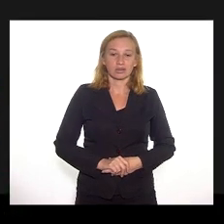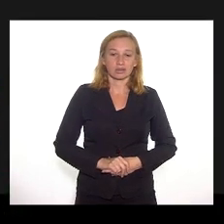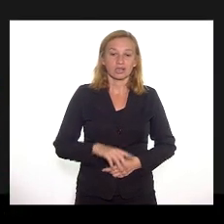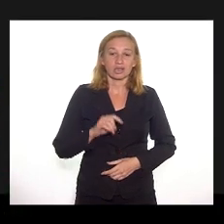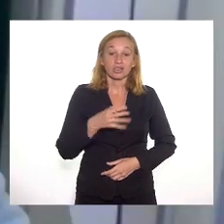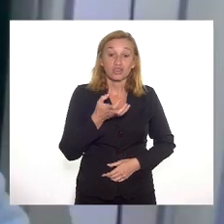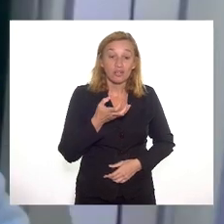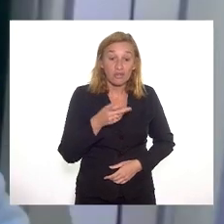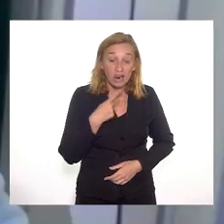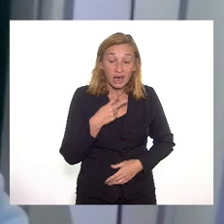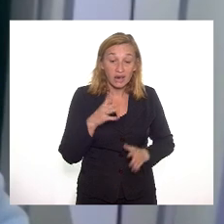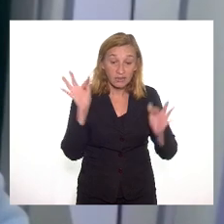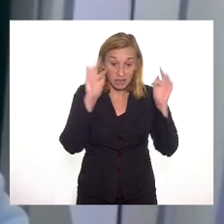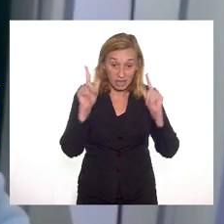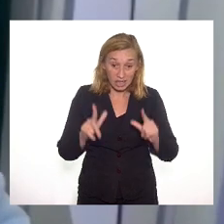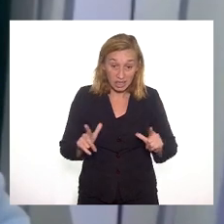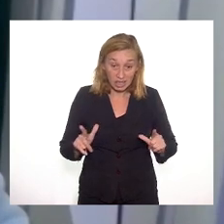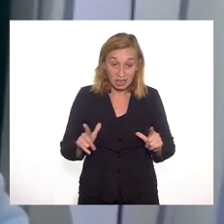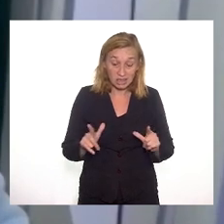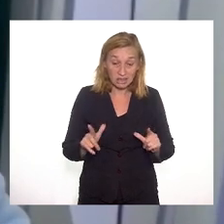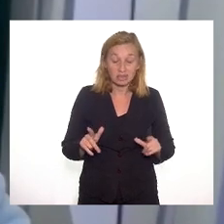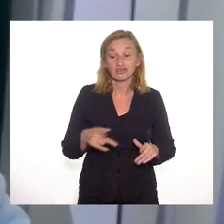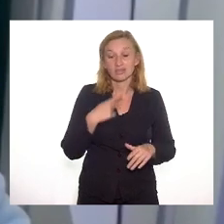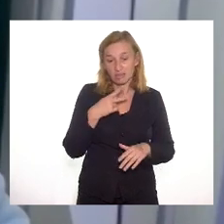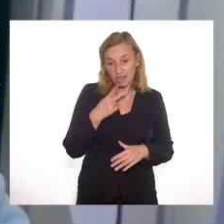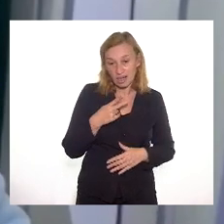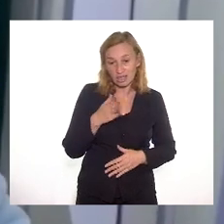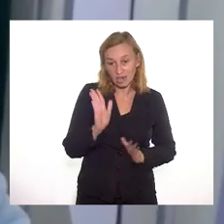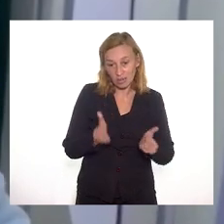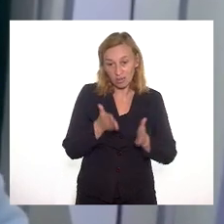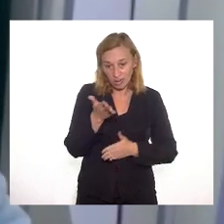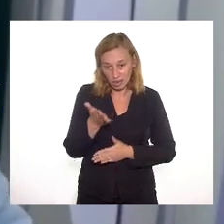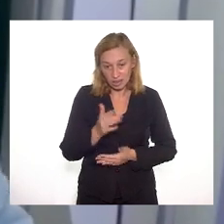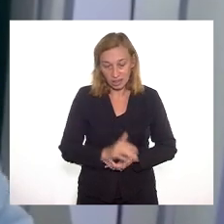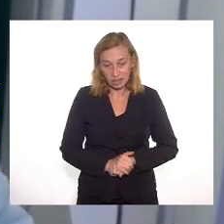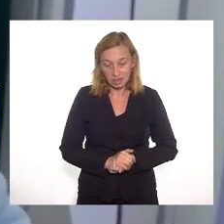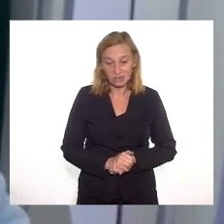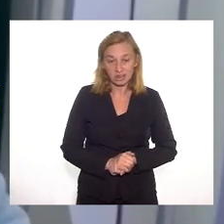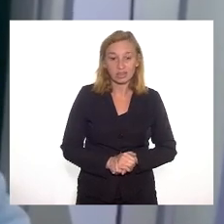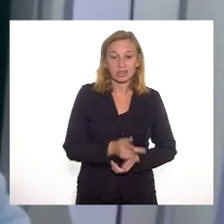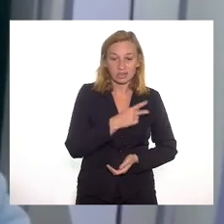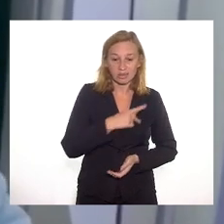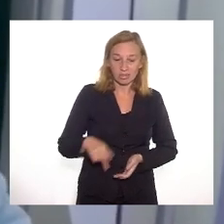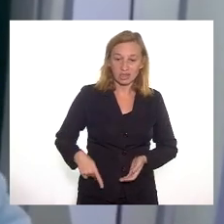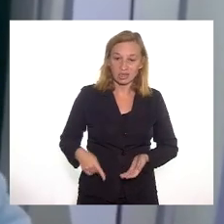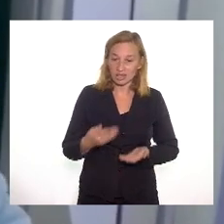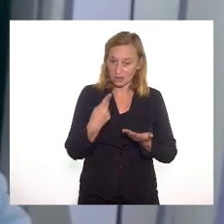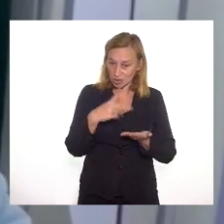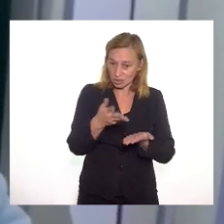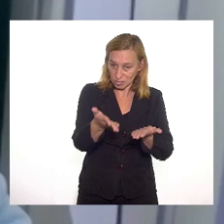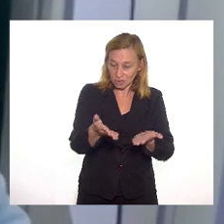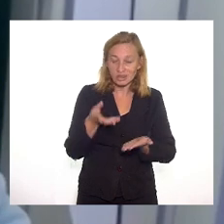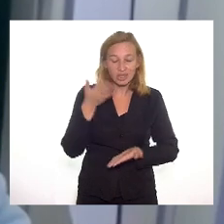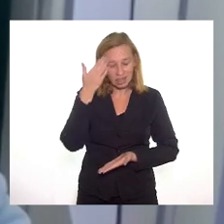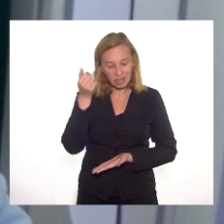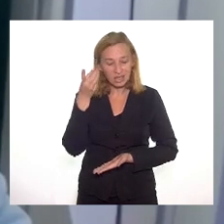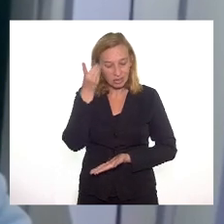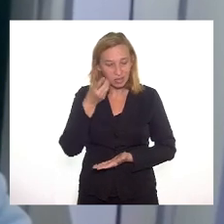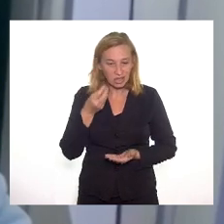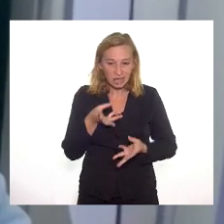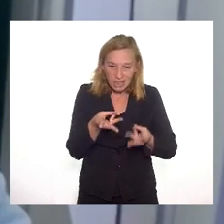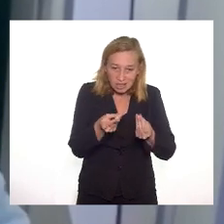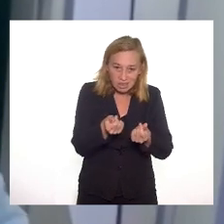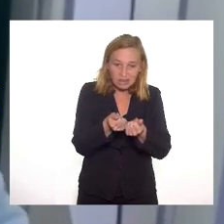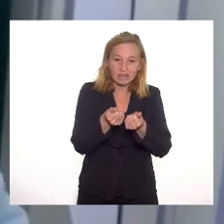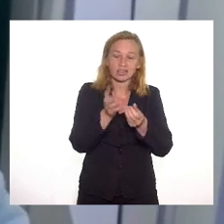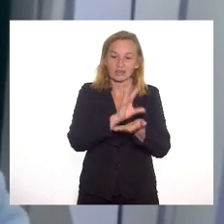dizer que fico satisfeito de ter feito a manifestação que fiz agora há pouco sobre a presidência de Vossa Excelência, que eu sei que é uma deputada que tem sensibilidade para essa